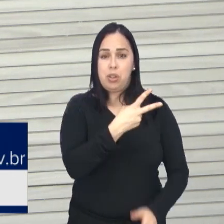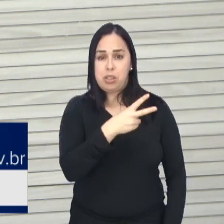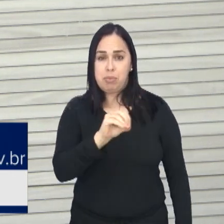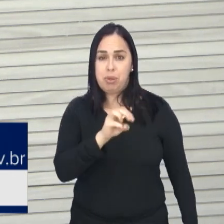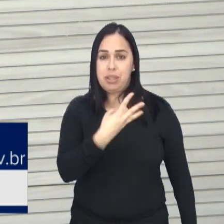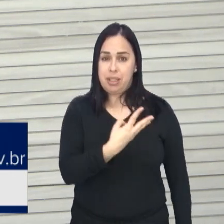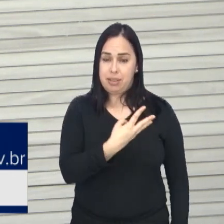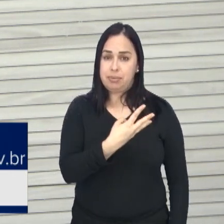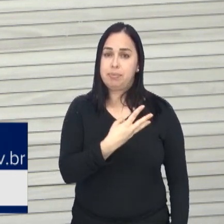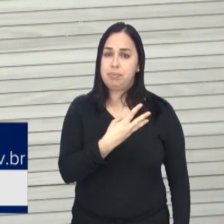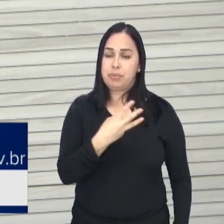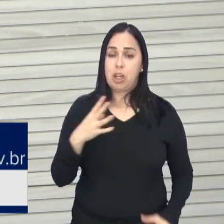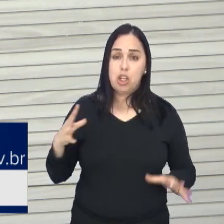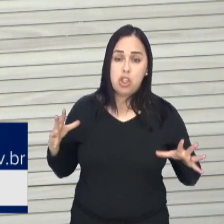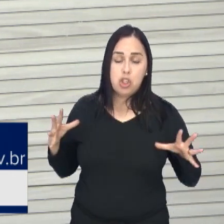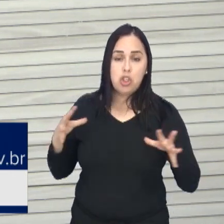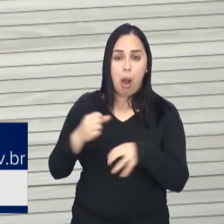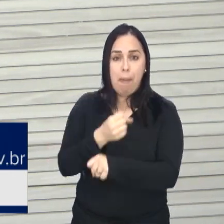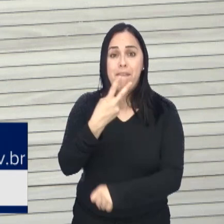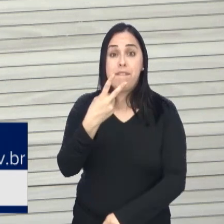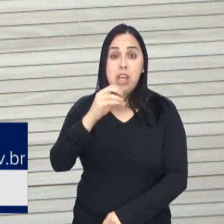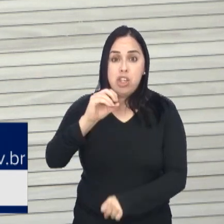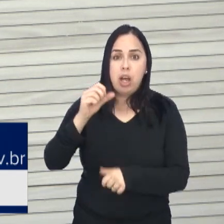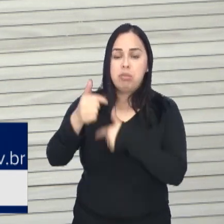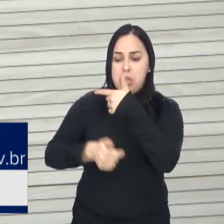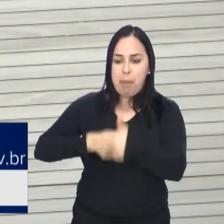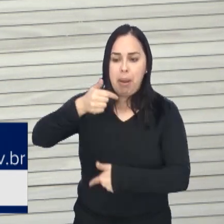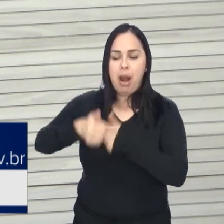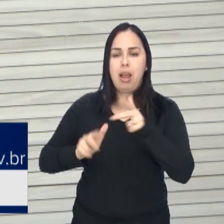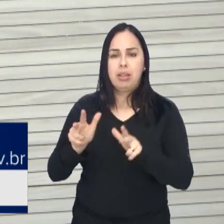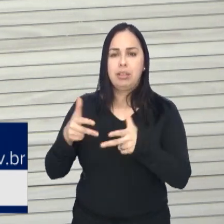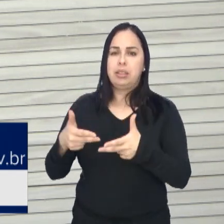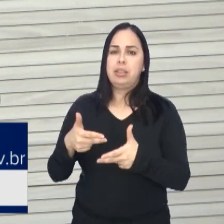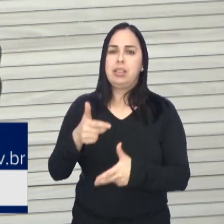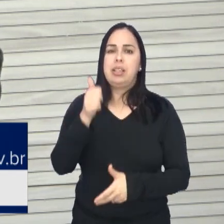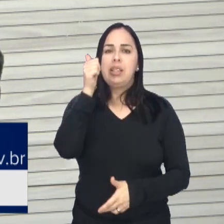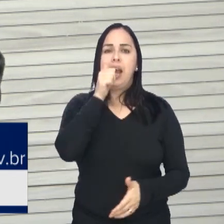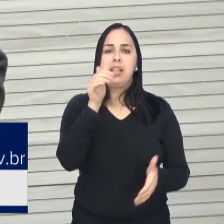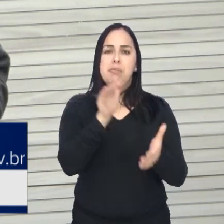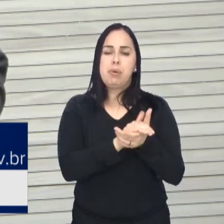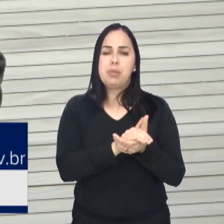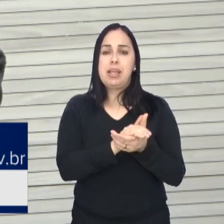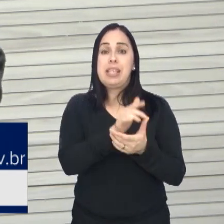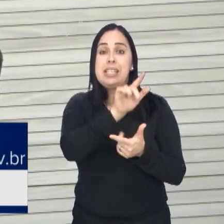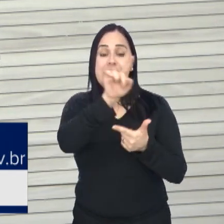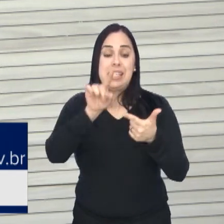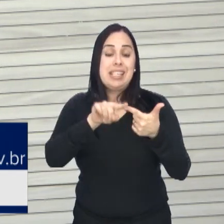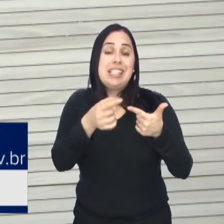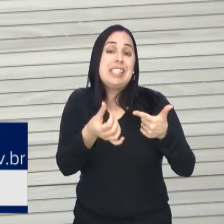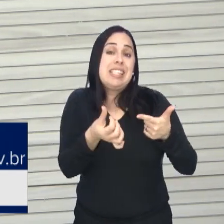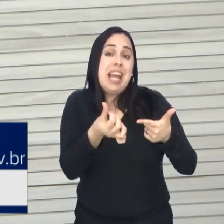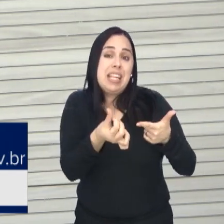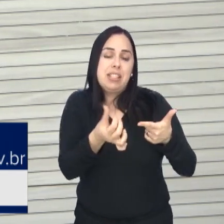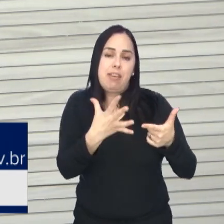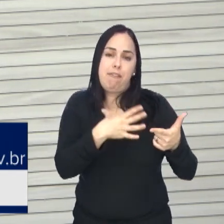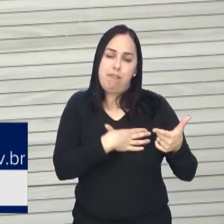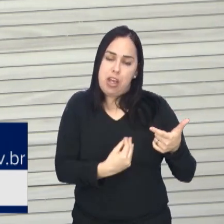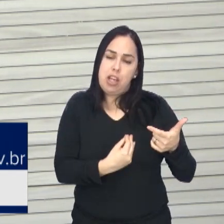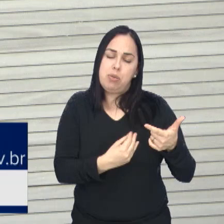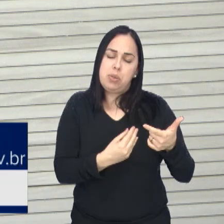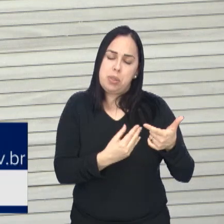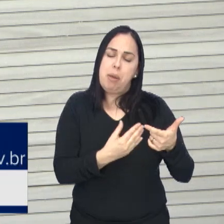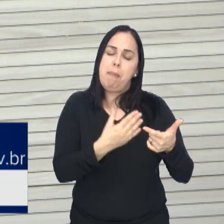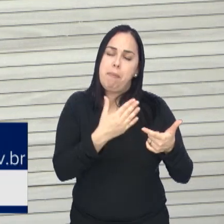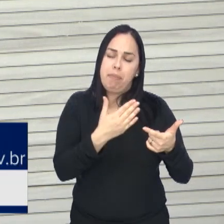2003 a 2013, somando 20 anos de casa, deixa a esposa Rita e seus 6 filhos. Deixar aqui um abraço a todos os seus